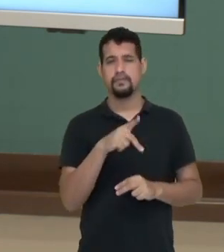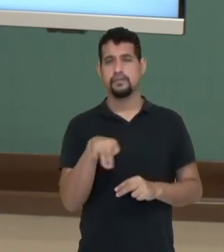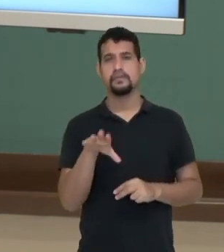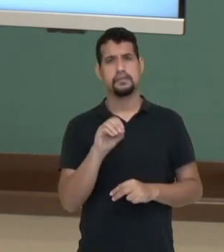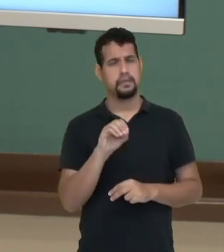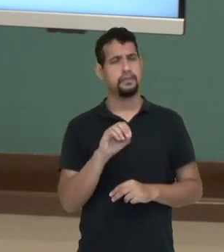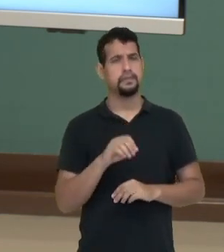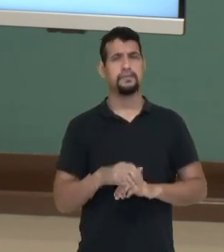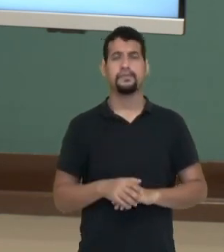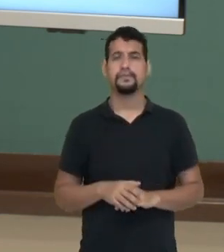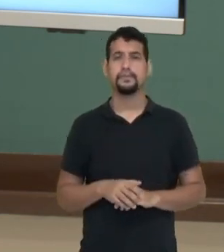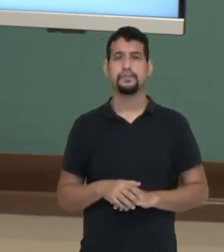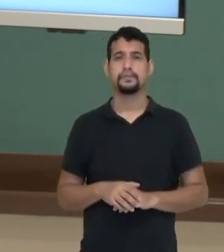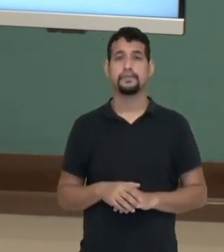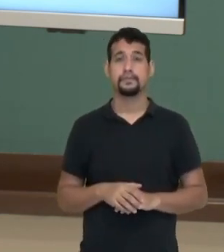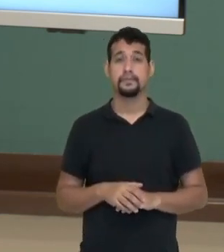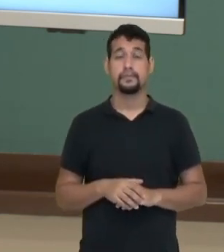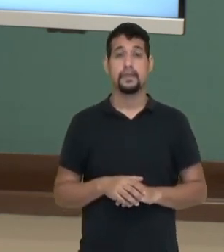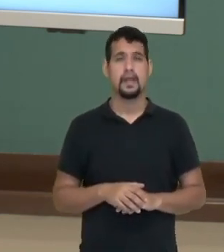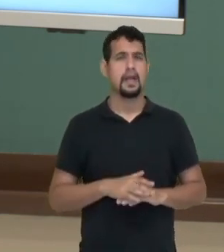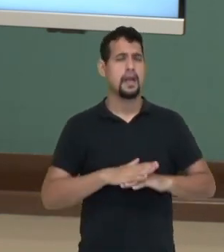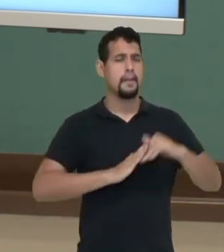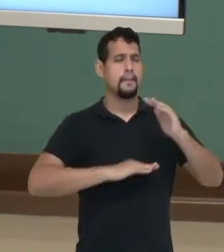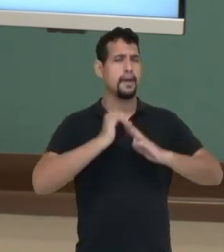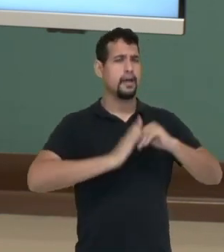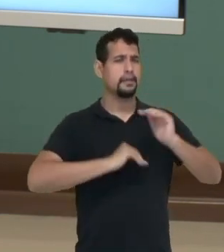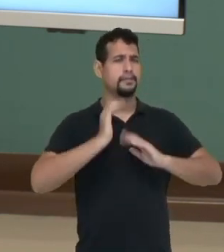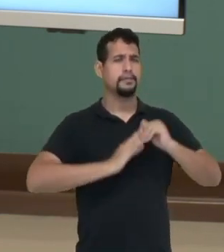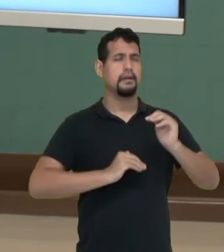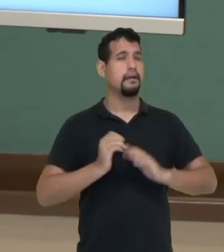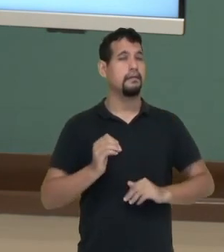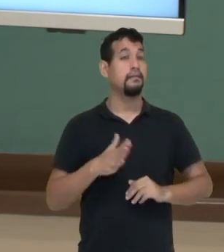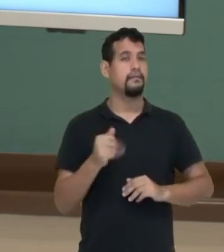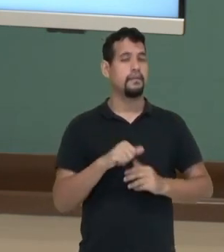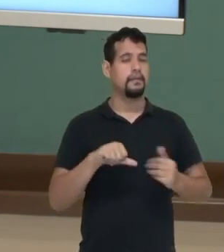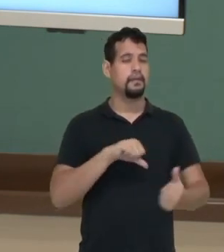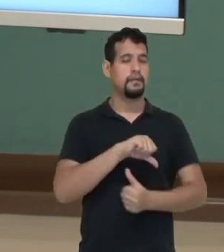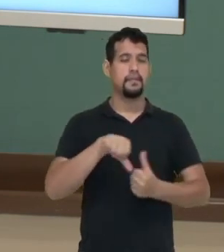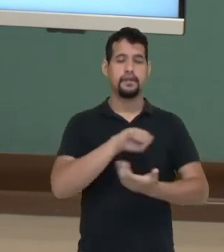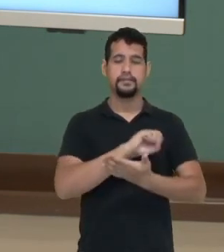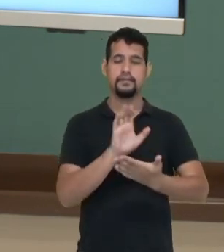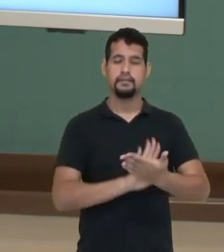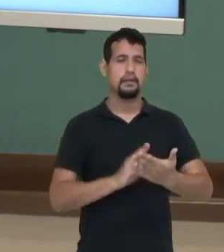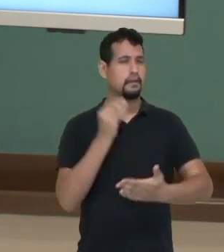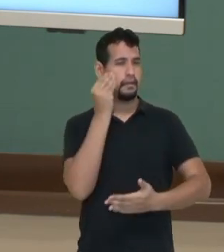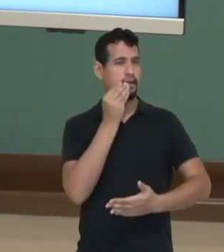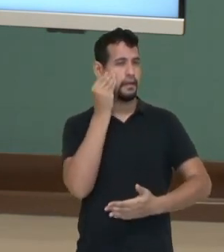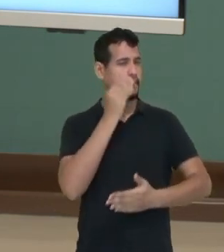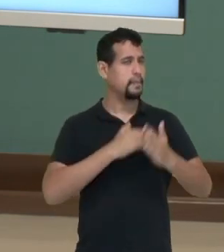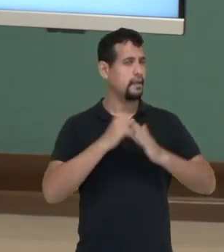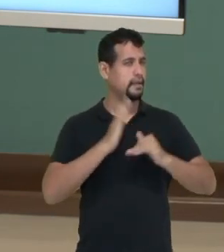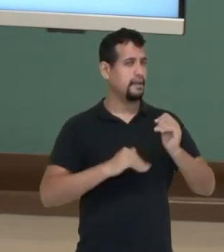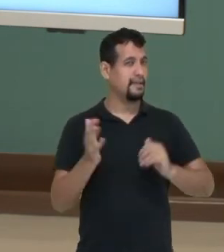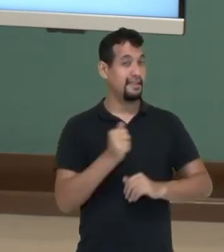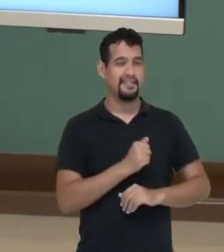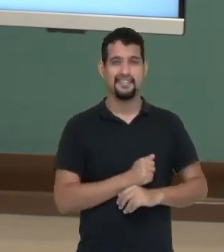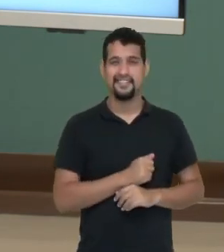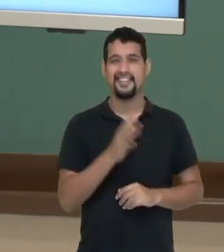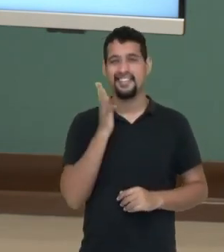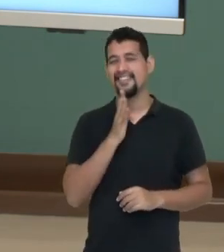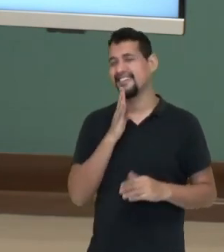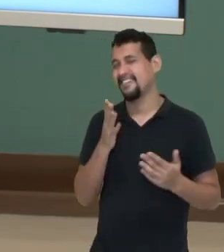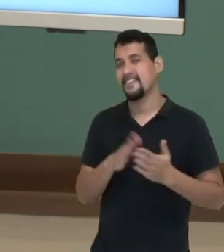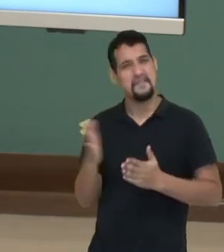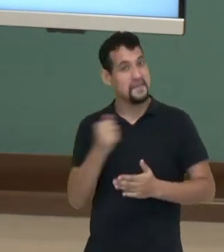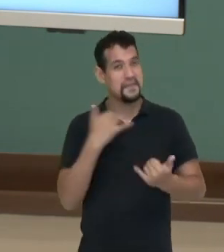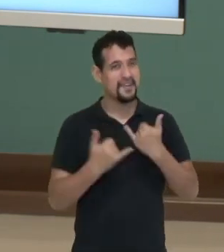ok? Na prática, olha lá, que tal você transformar esse exercício em experimento prático? Aham, legal, né? Vamos